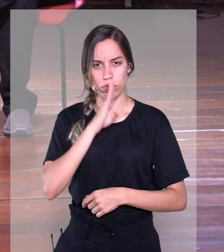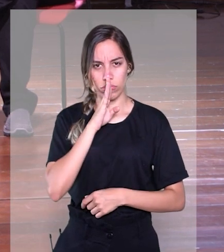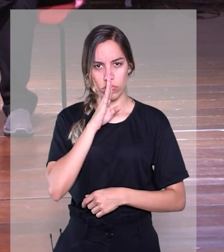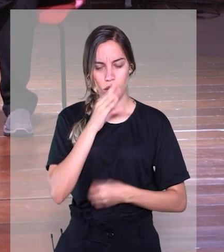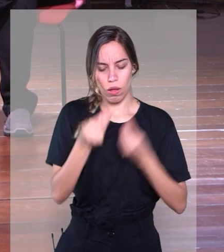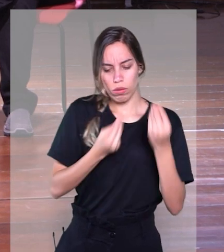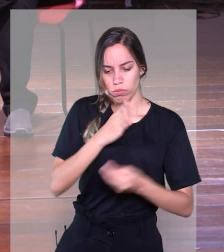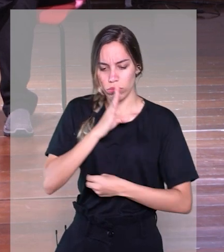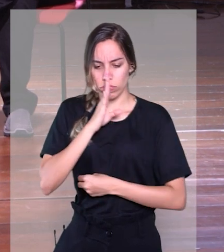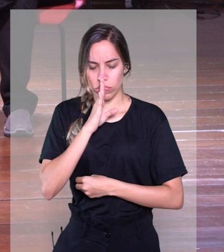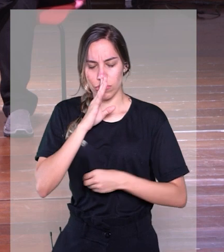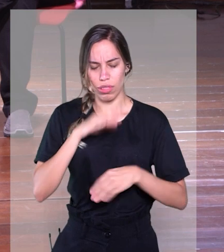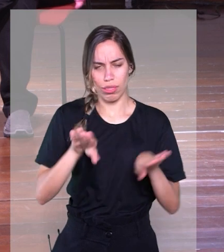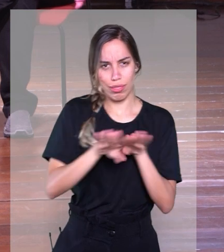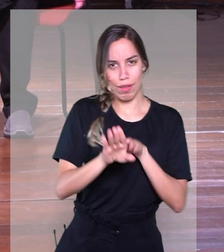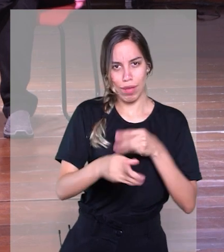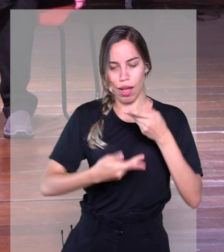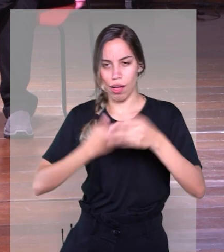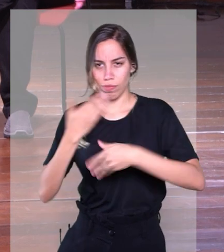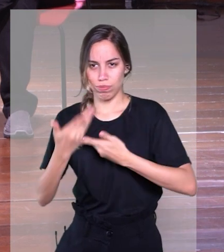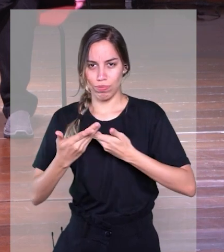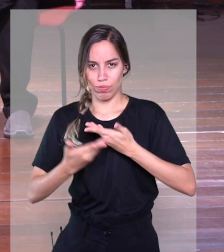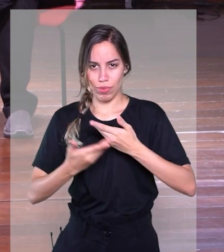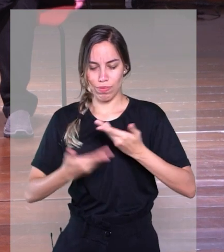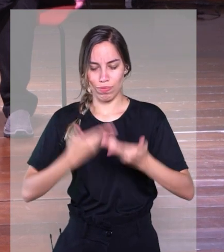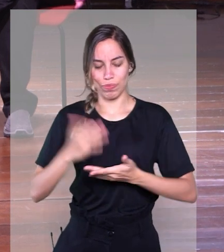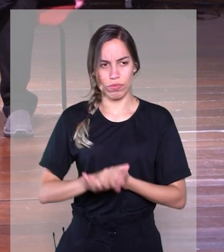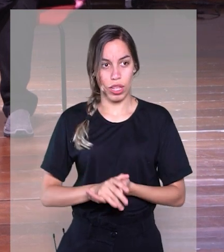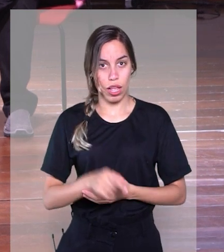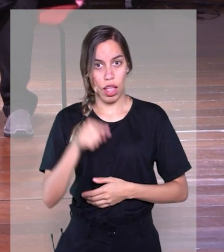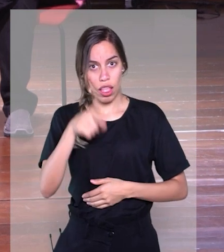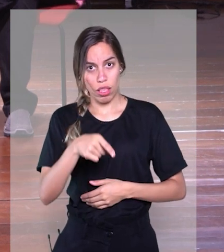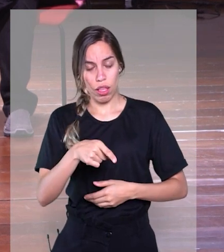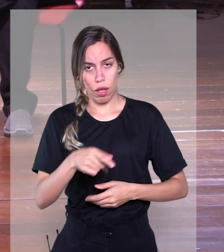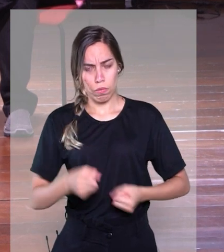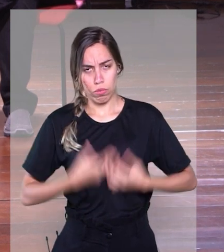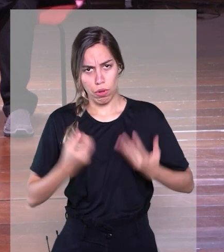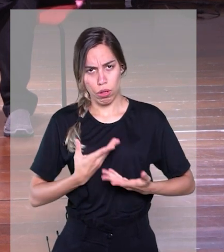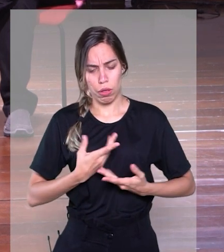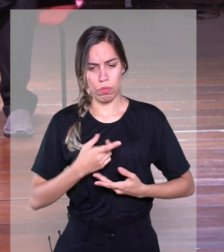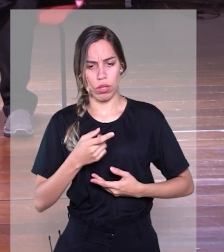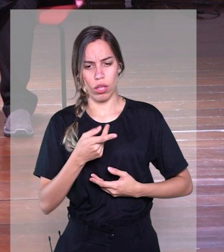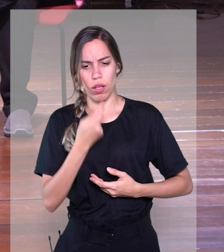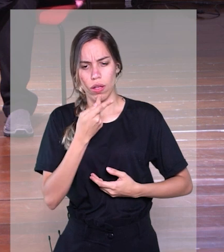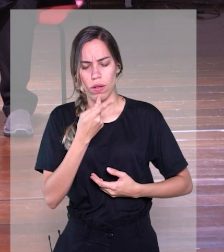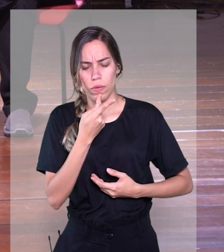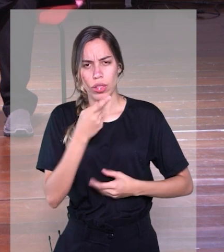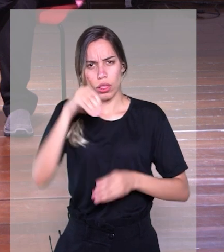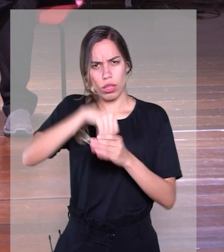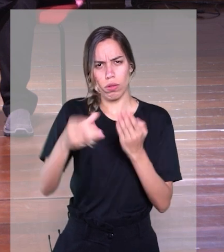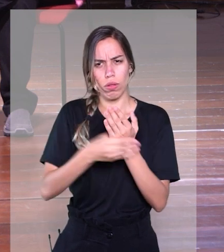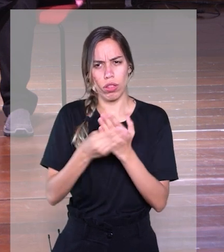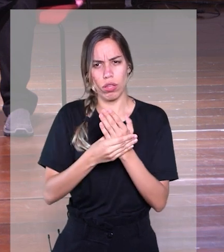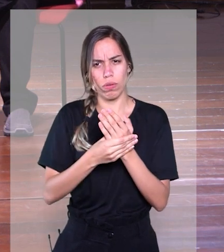com o silêncio, dialogamos. Isso aqui é um trecho de um poema chamado O Constante Diálogo, do livro Discurso de Primavera e